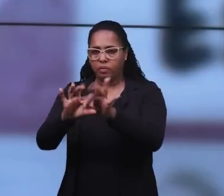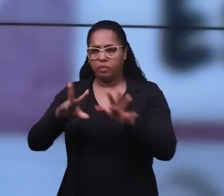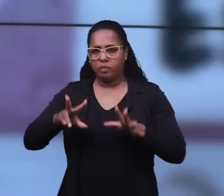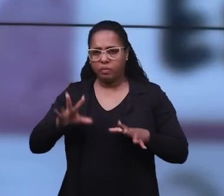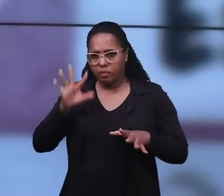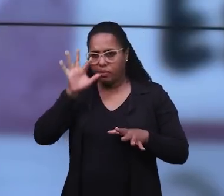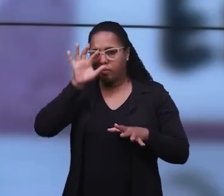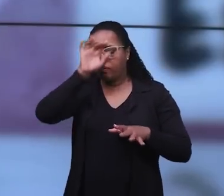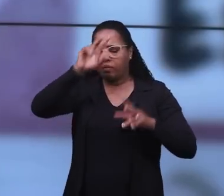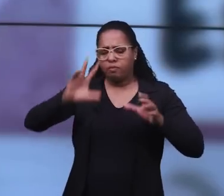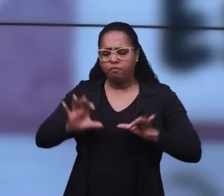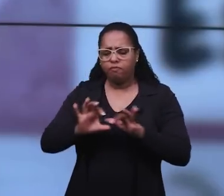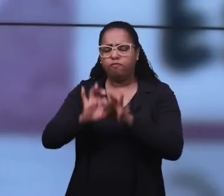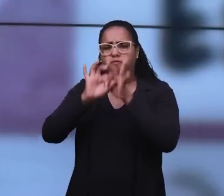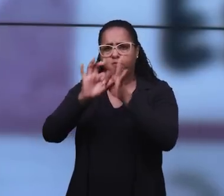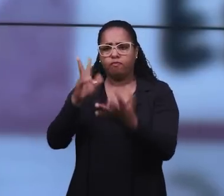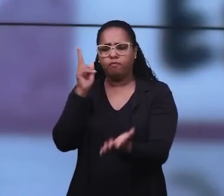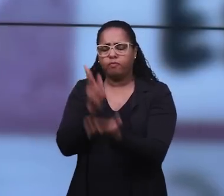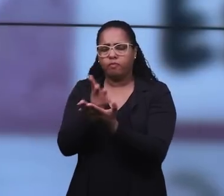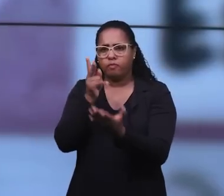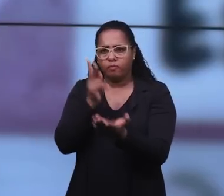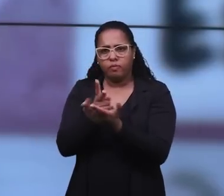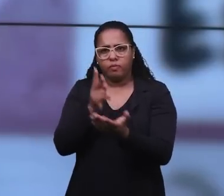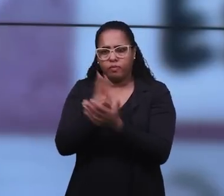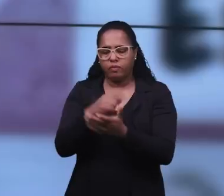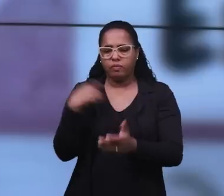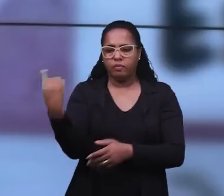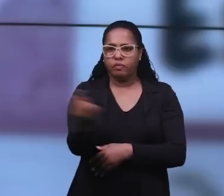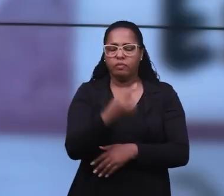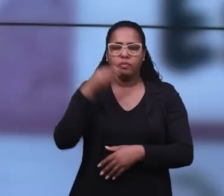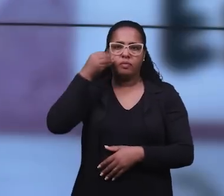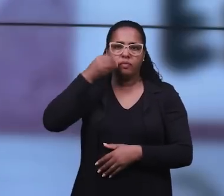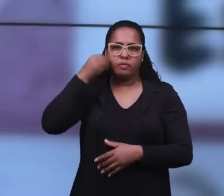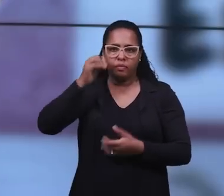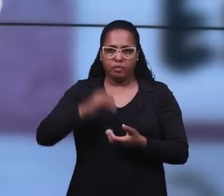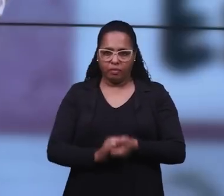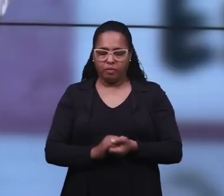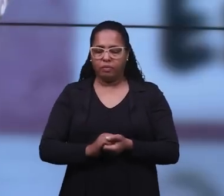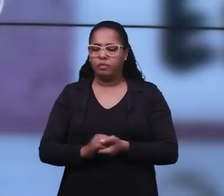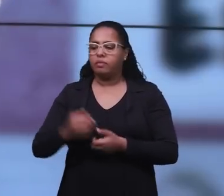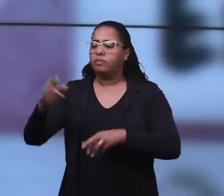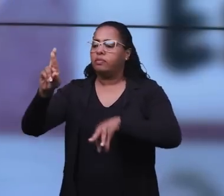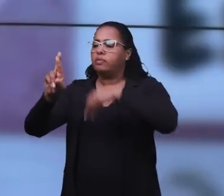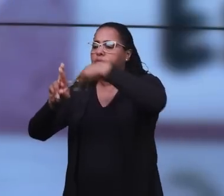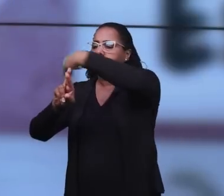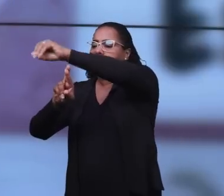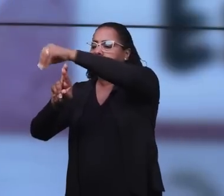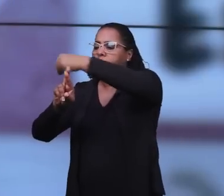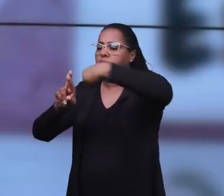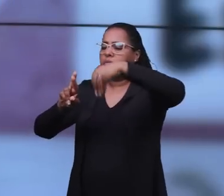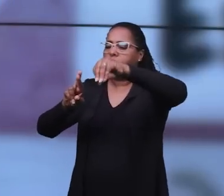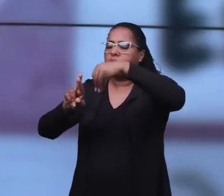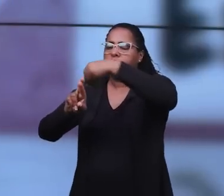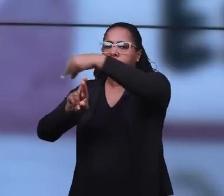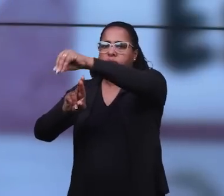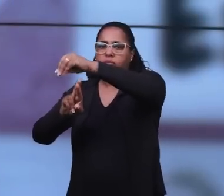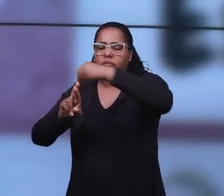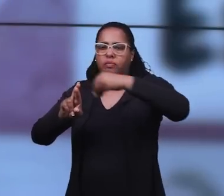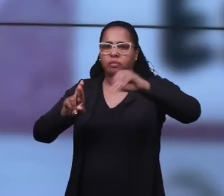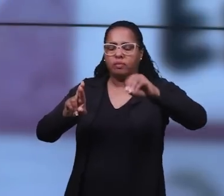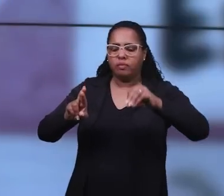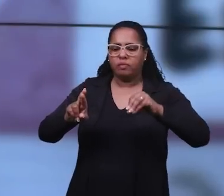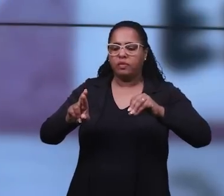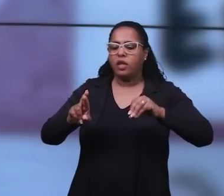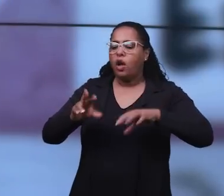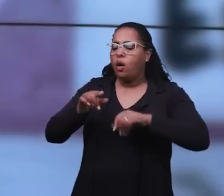é fortalecida com o nosso pertencimento e as nossas experiências. Mediação não é indicar